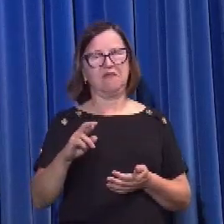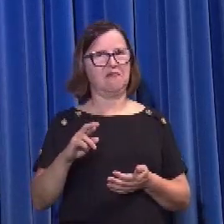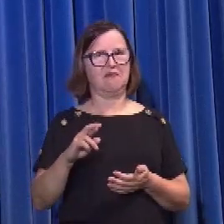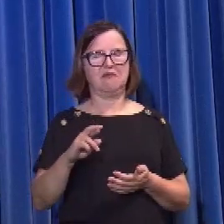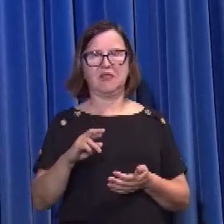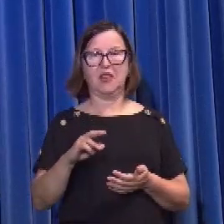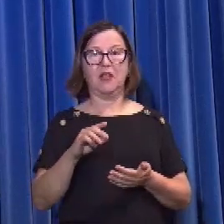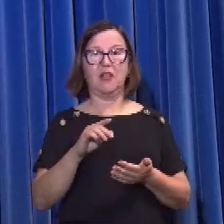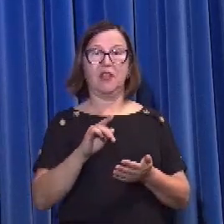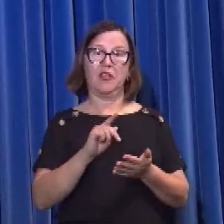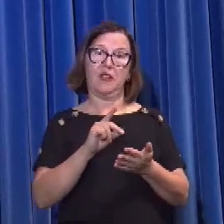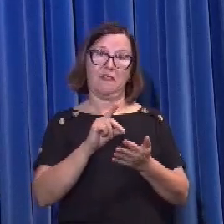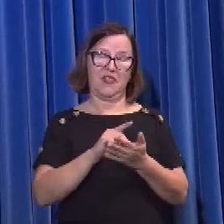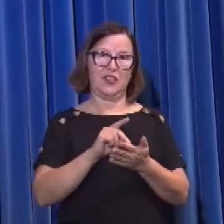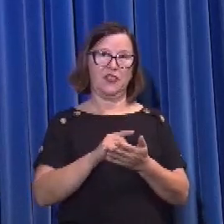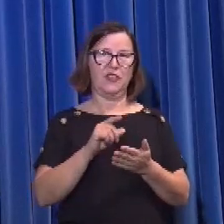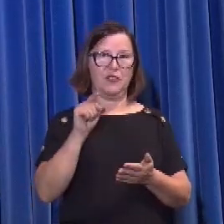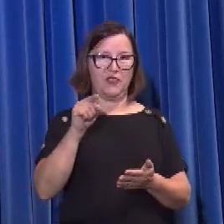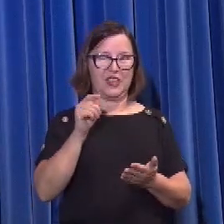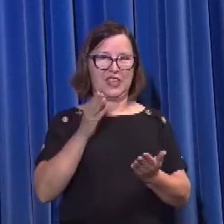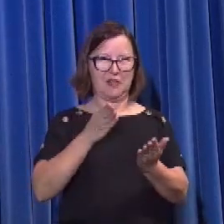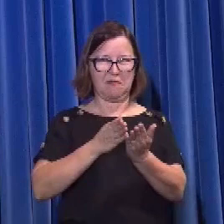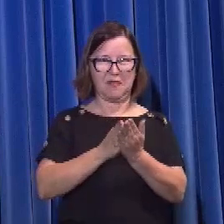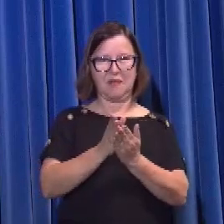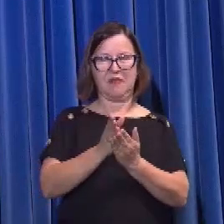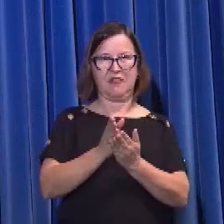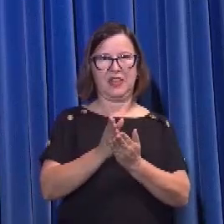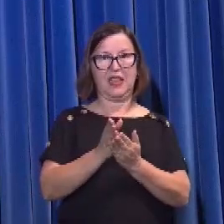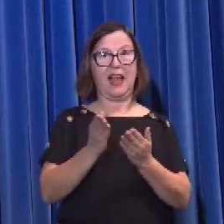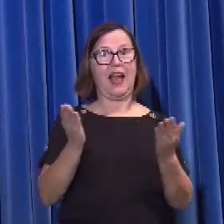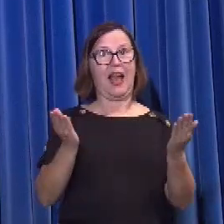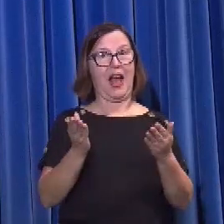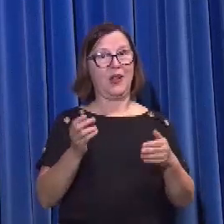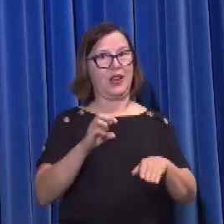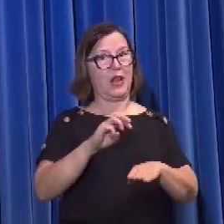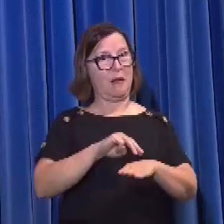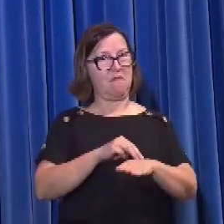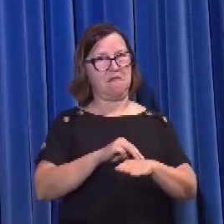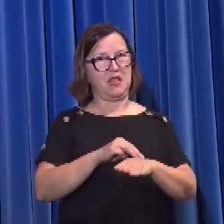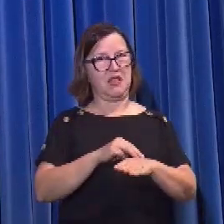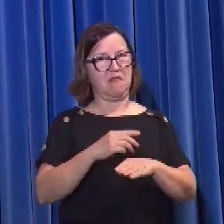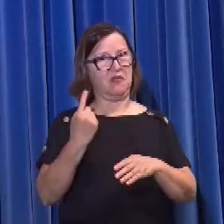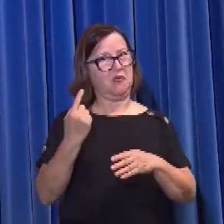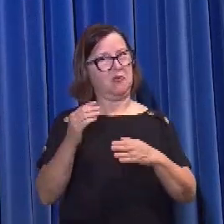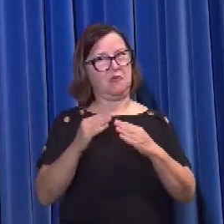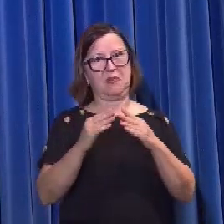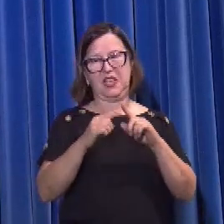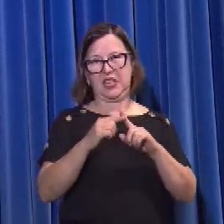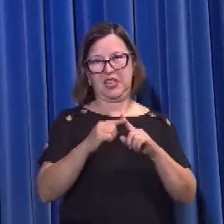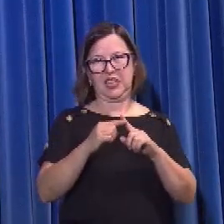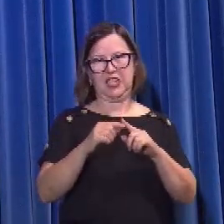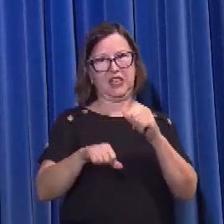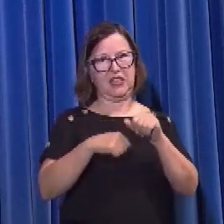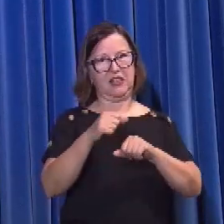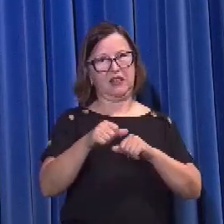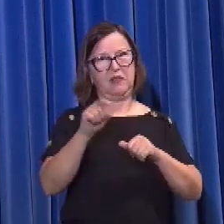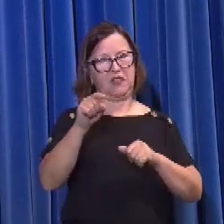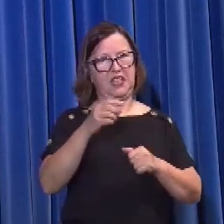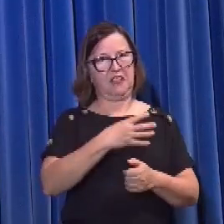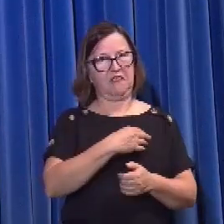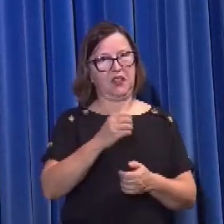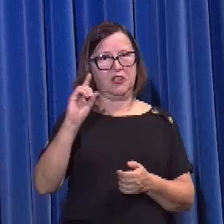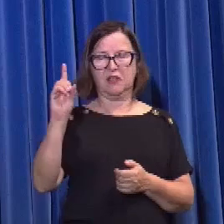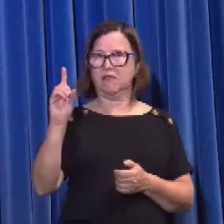de você ter sido aprovado e participar agora da membresia da igreja que te torna filho de Deus. O que acontece é que você tem